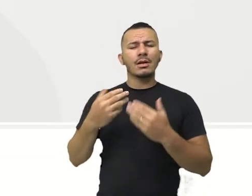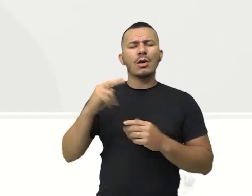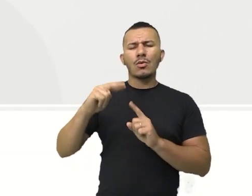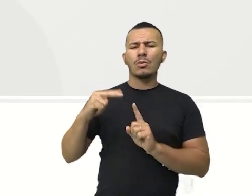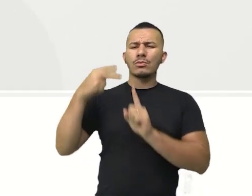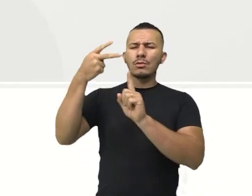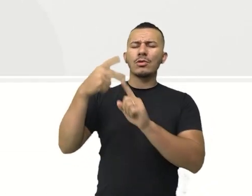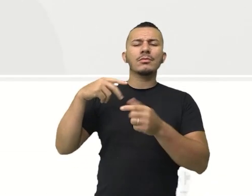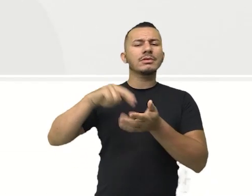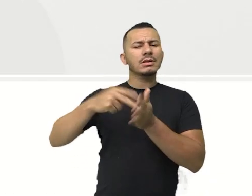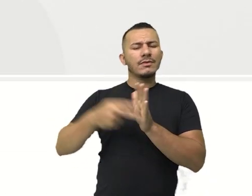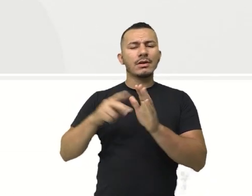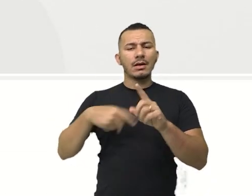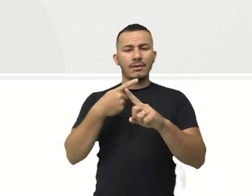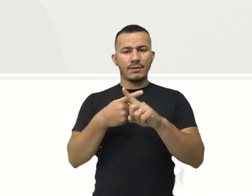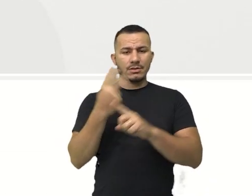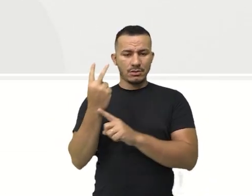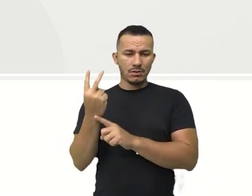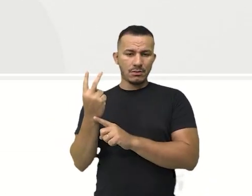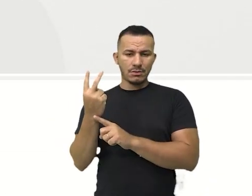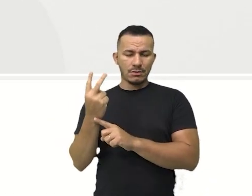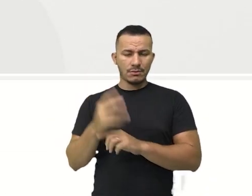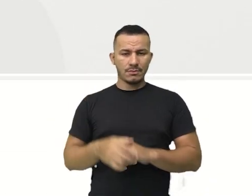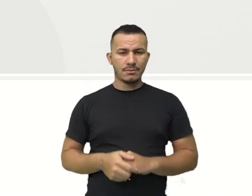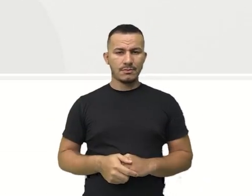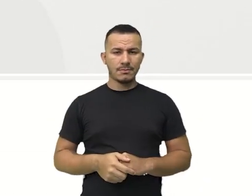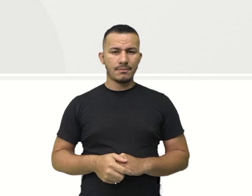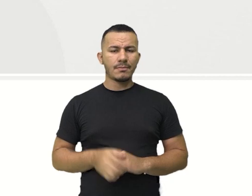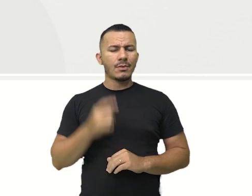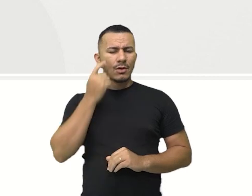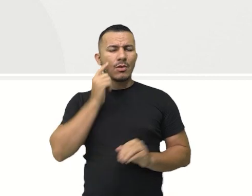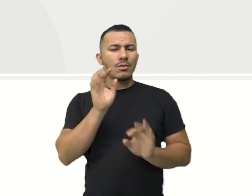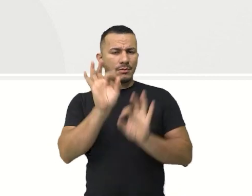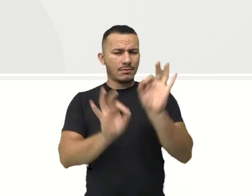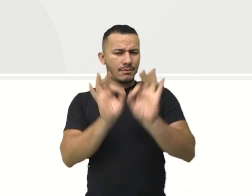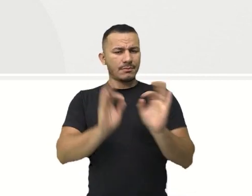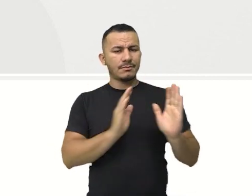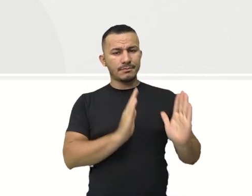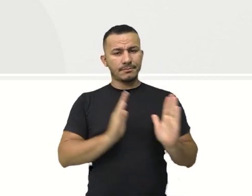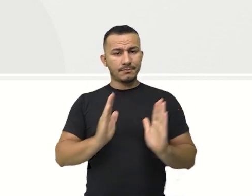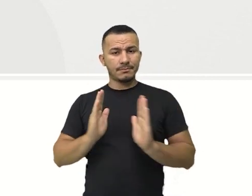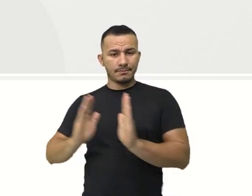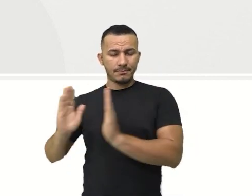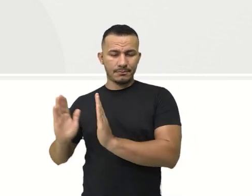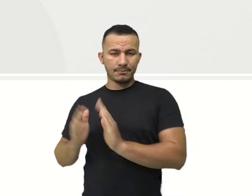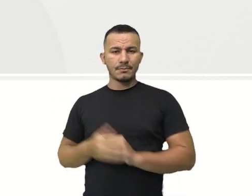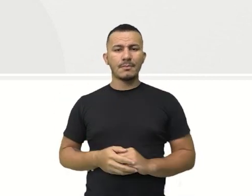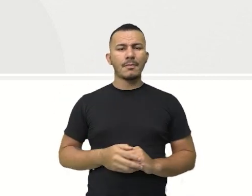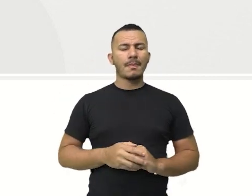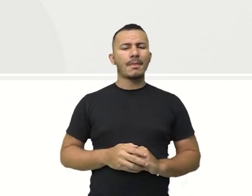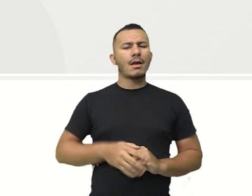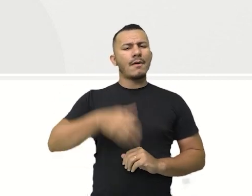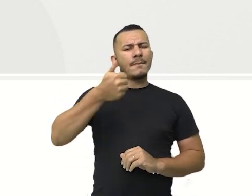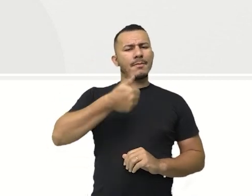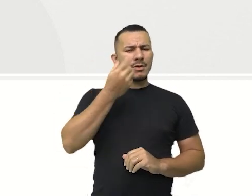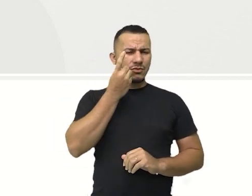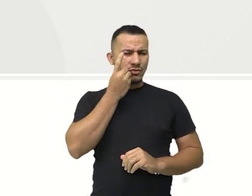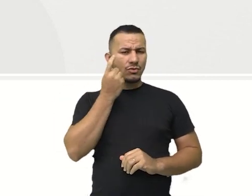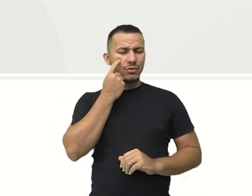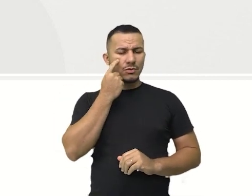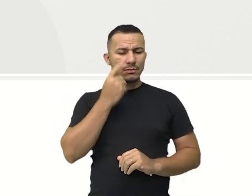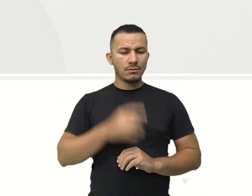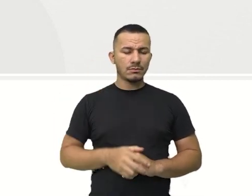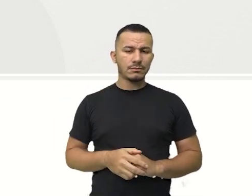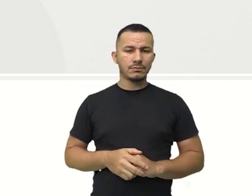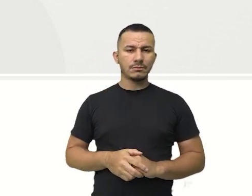de dobro é multiplicar por 2, tá, pessoal? Mas vem comigo, vamos fazer a coisa bem passo a passo para tu entender. Vamos pensar aqui no primeiro dia?